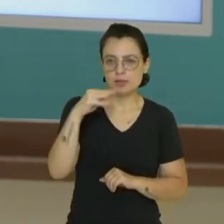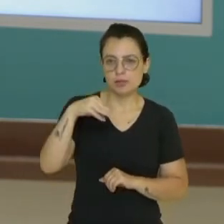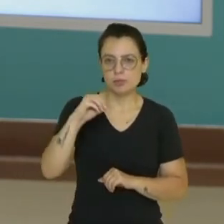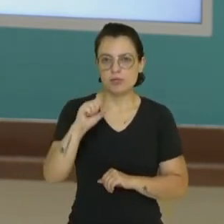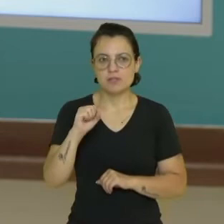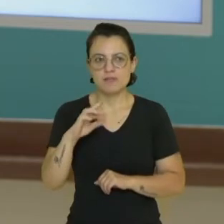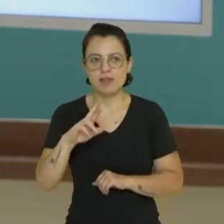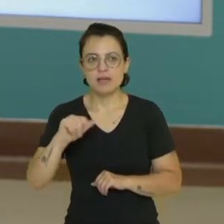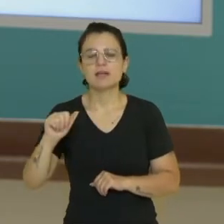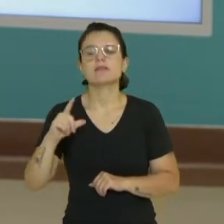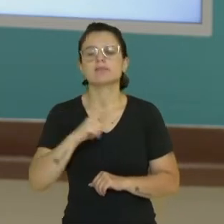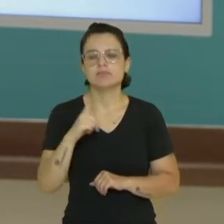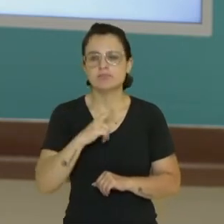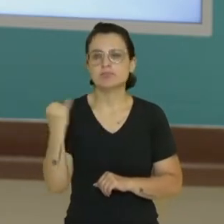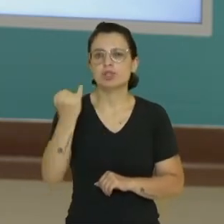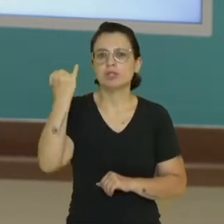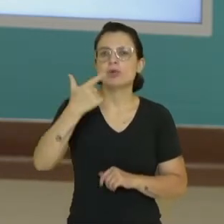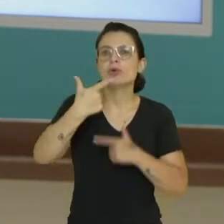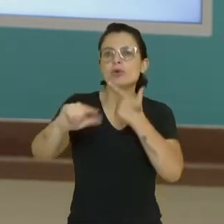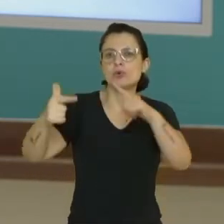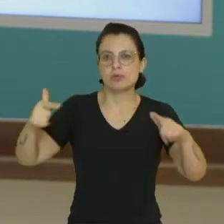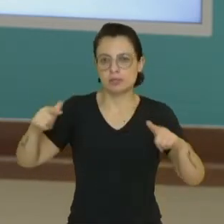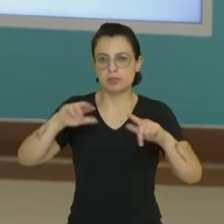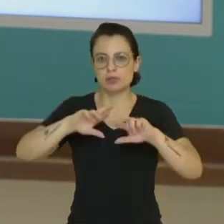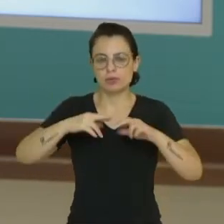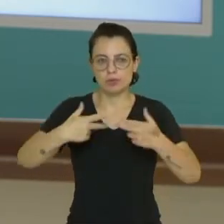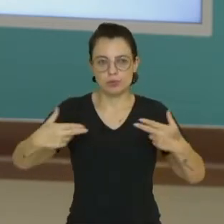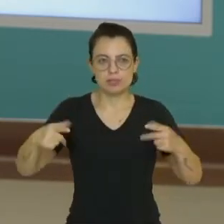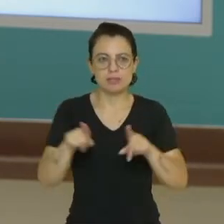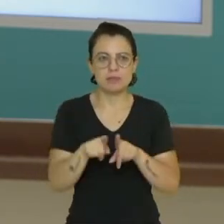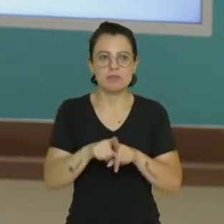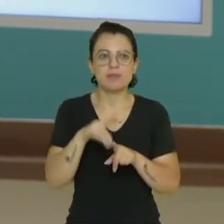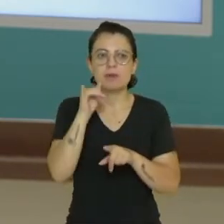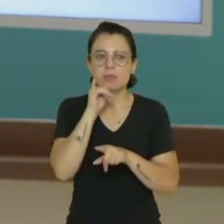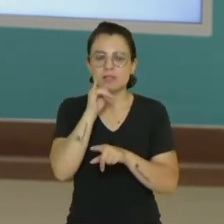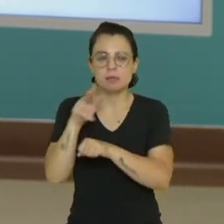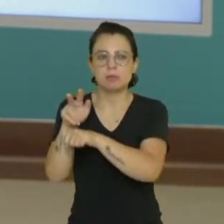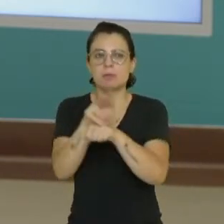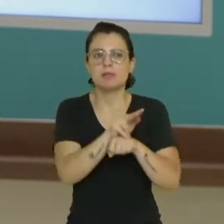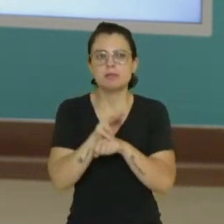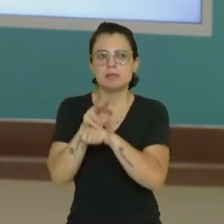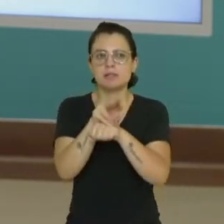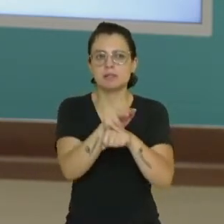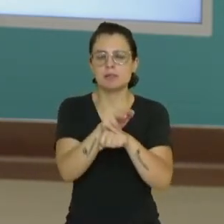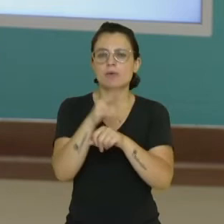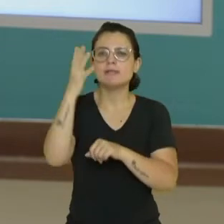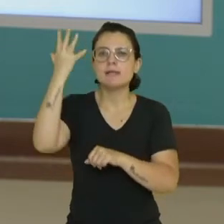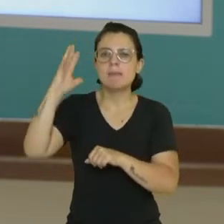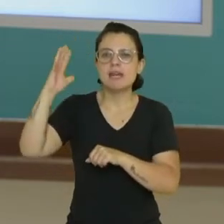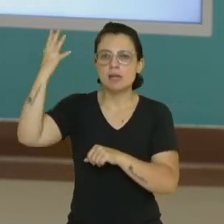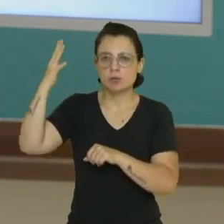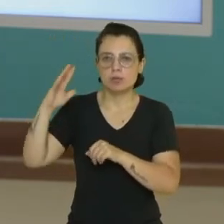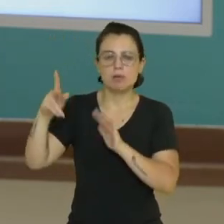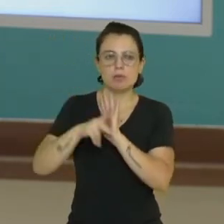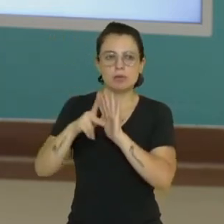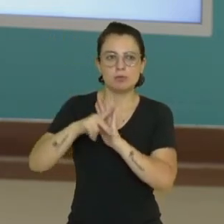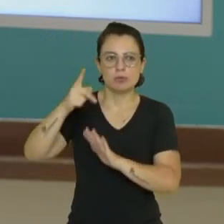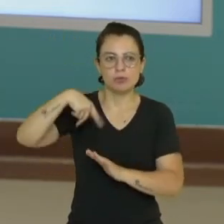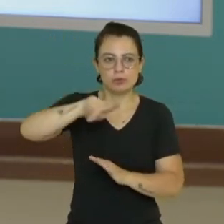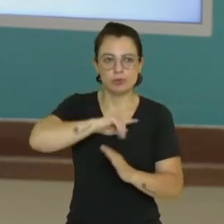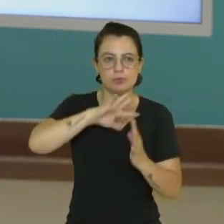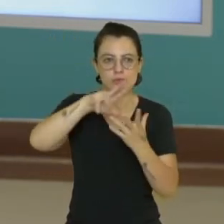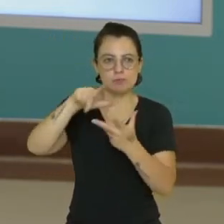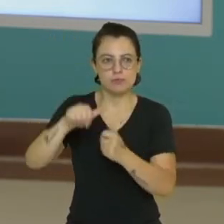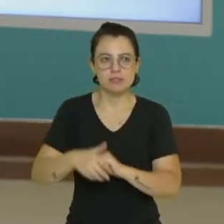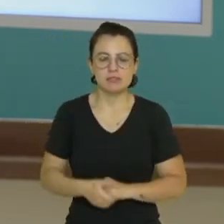Vamos conhecer? Mas uma delas é a manutenção da temperatura média do nosso planeta. Se não existisse a